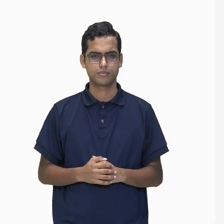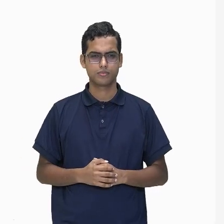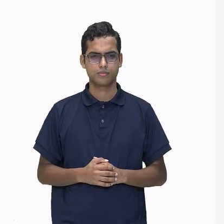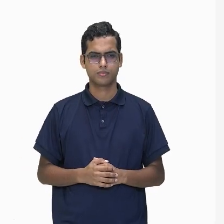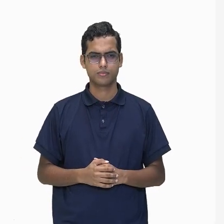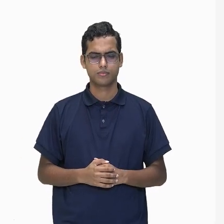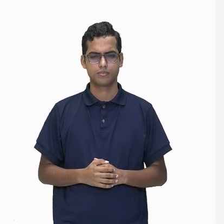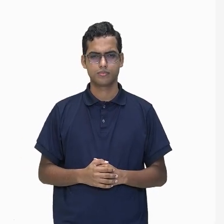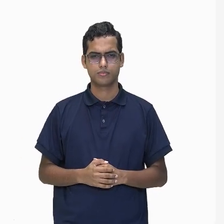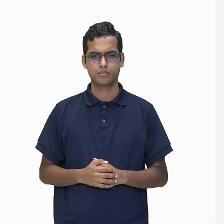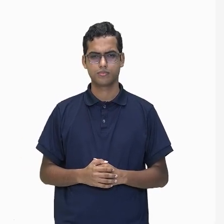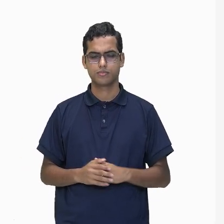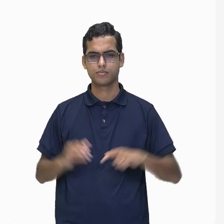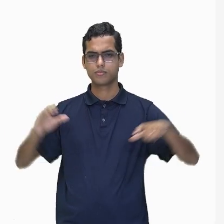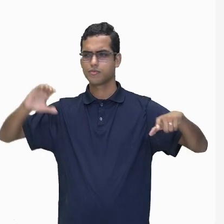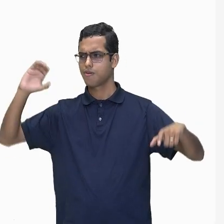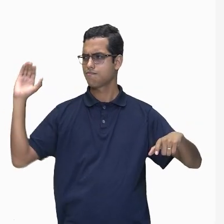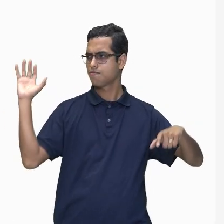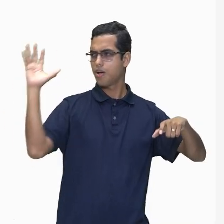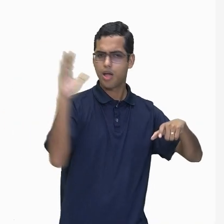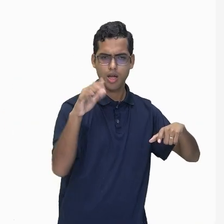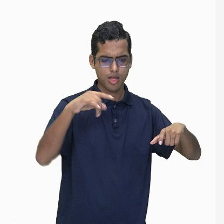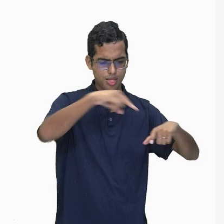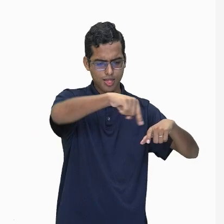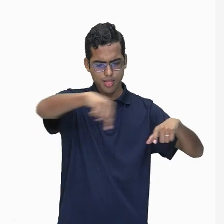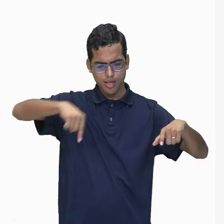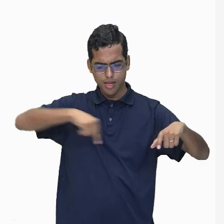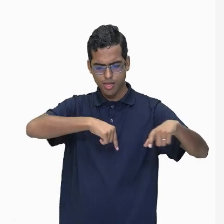sem pisar. Ah, mas pode